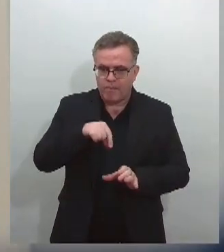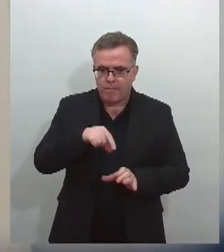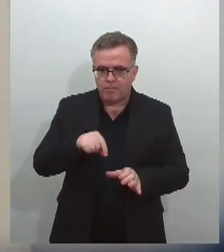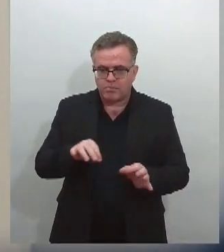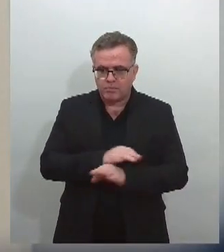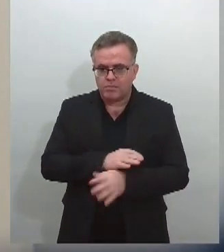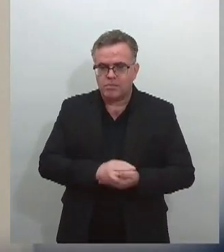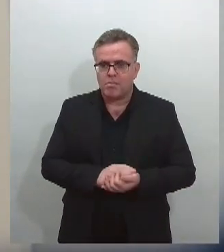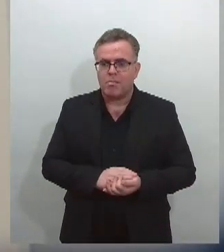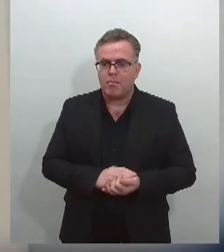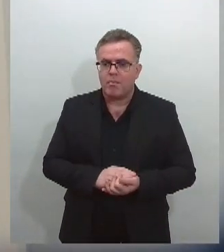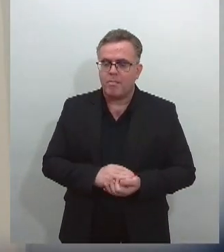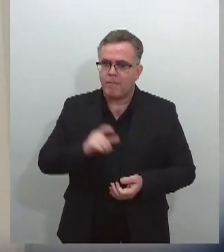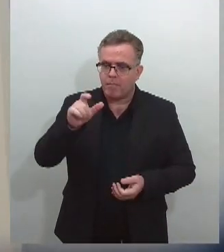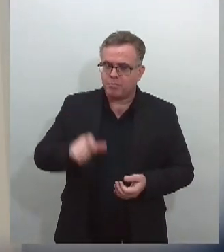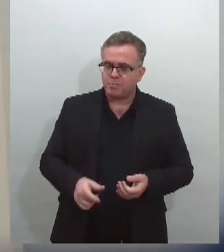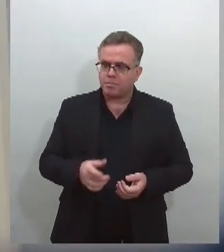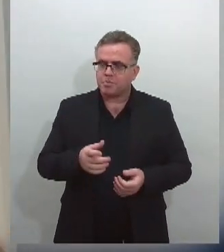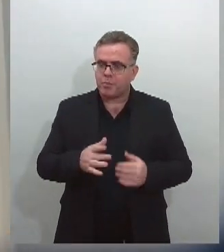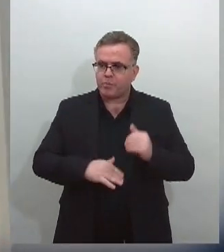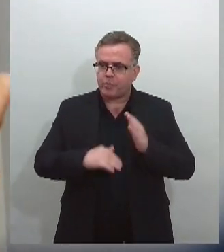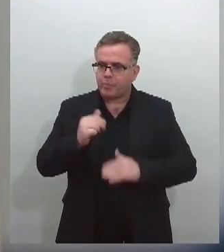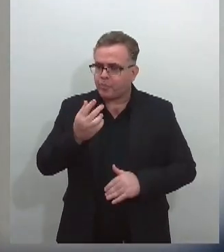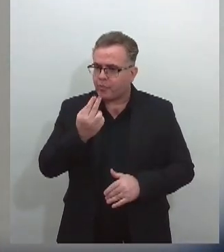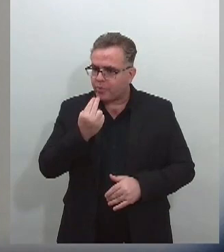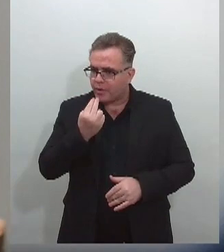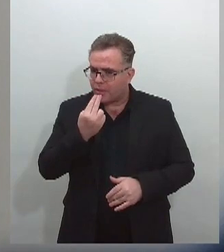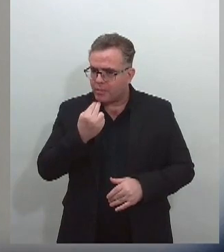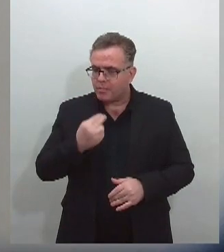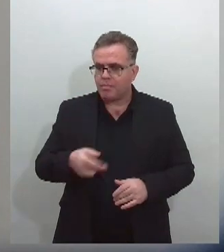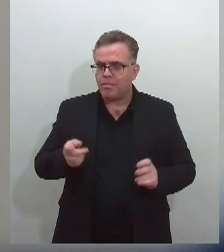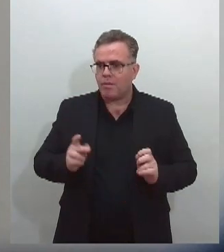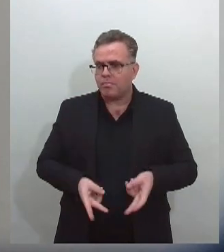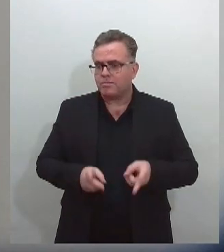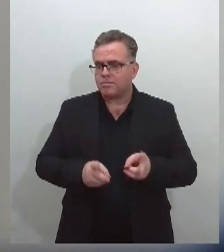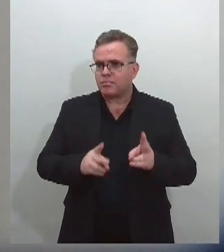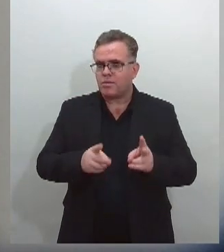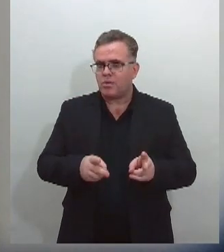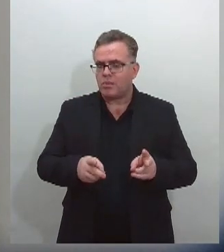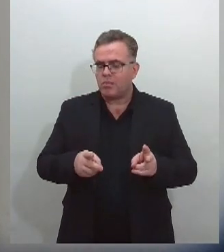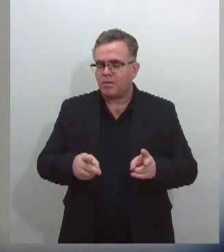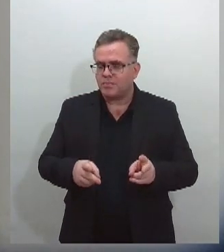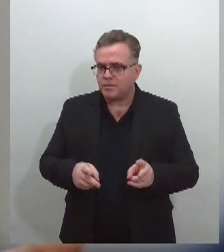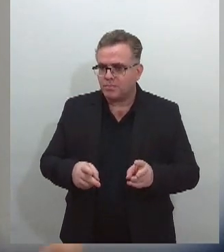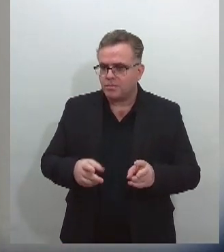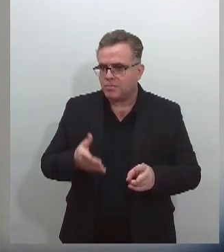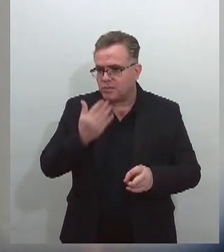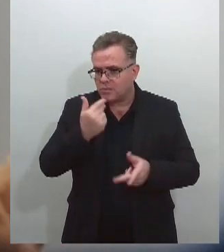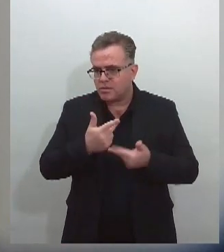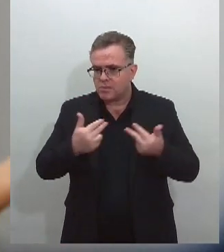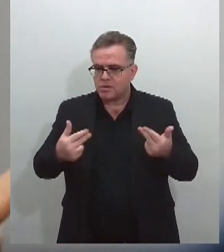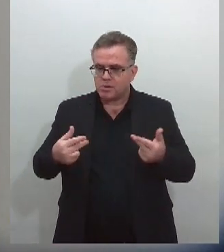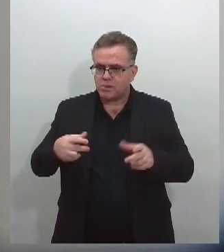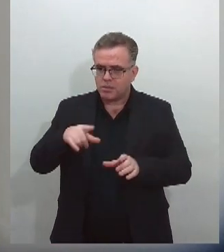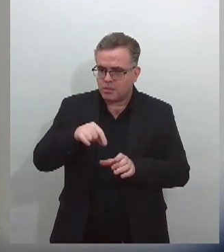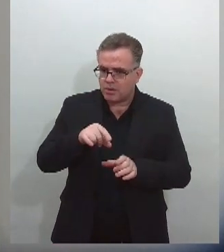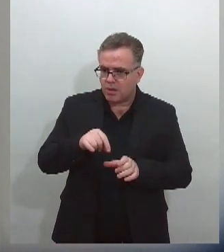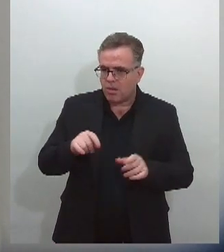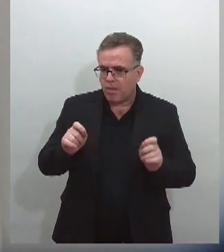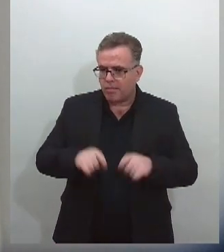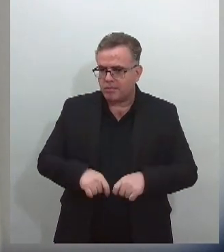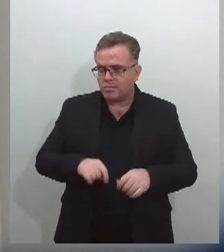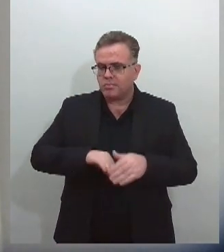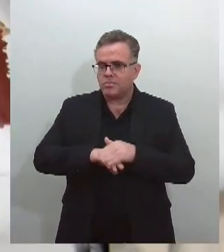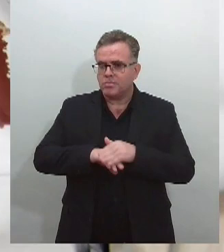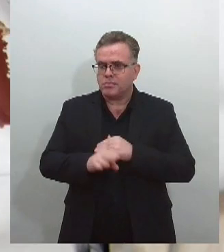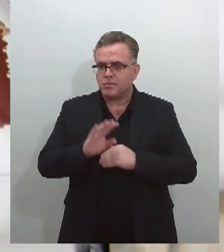Esta nutricionista explica que o hábito de adoçar os alimentos com açúcar está profundamente enraizado em nossa cultura